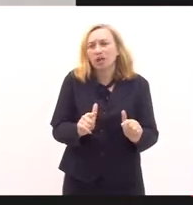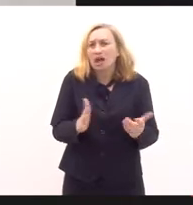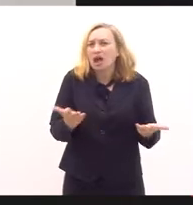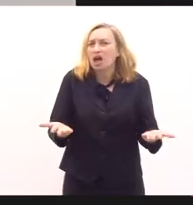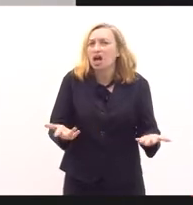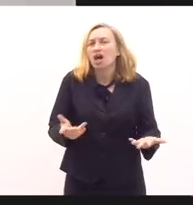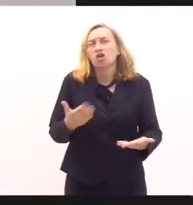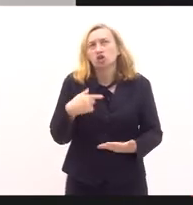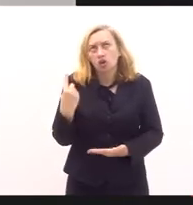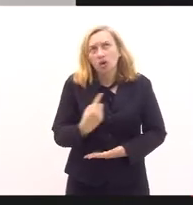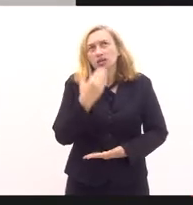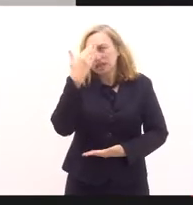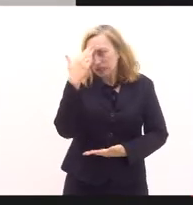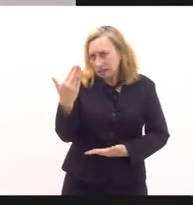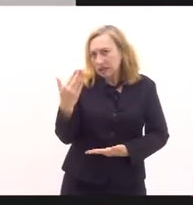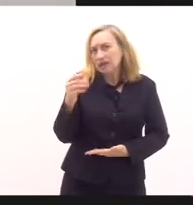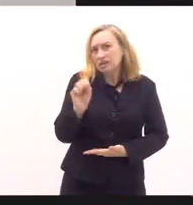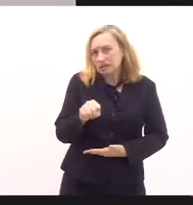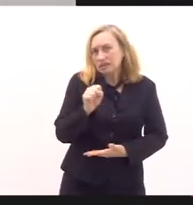gente agradece, né,